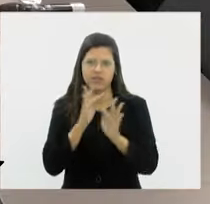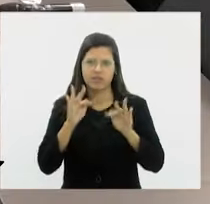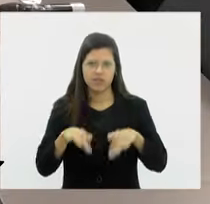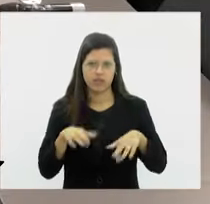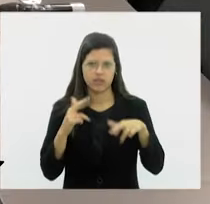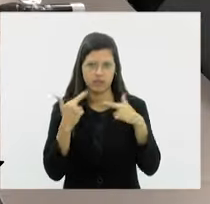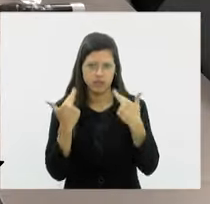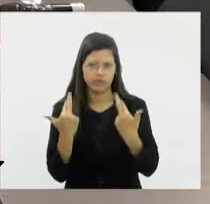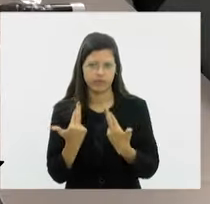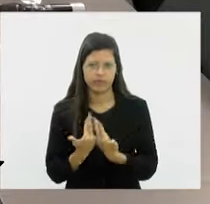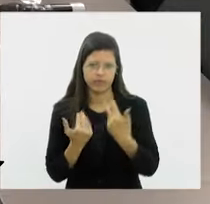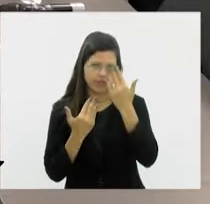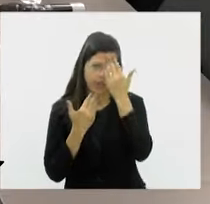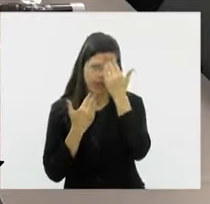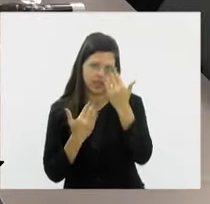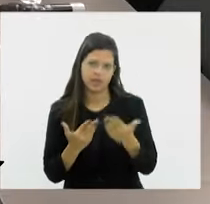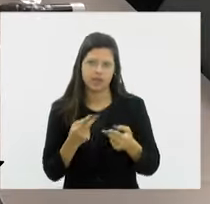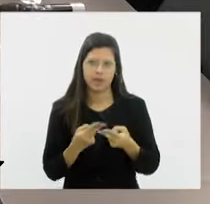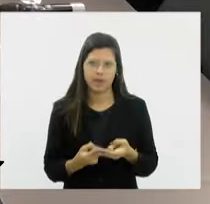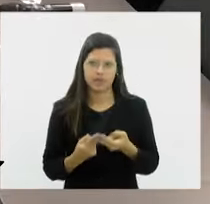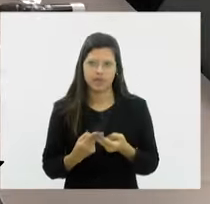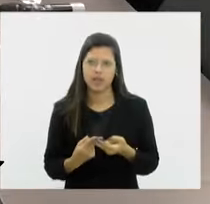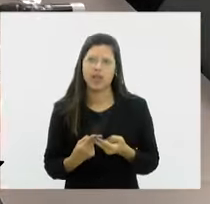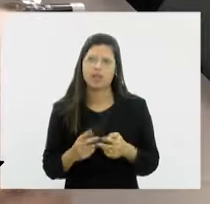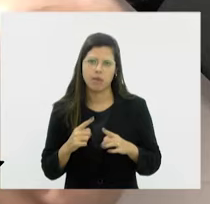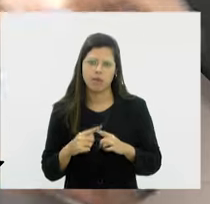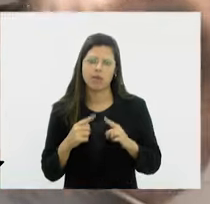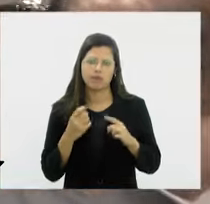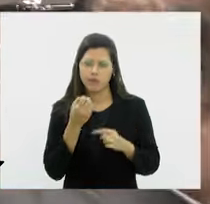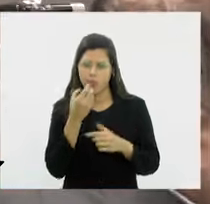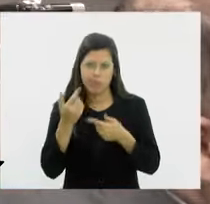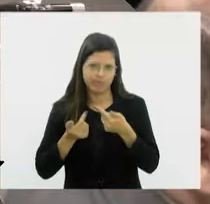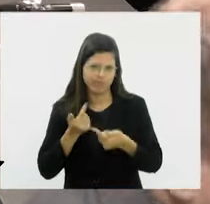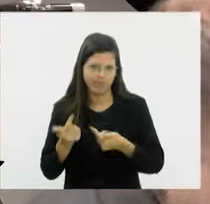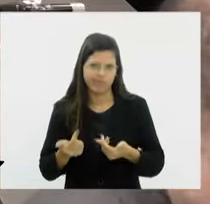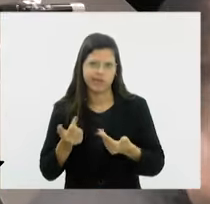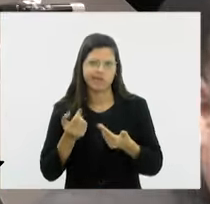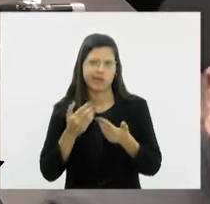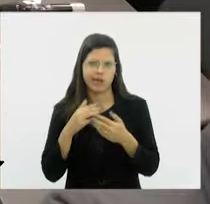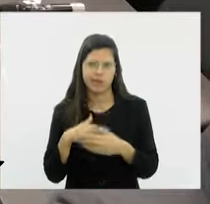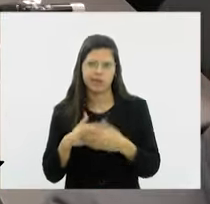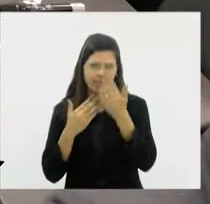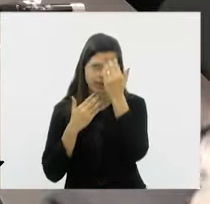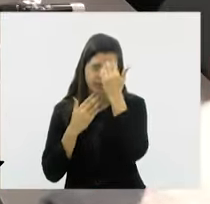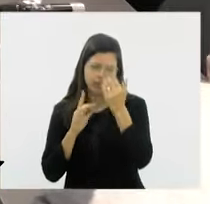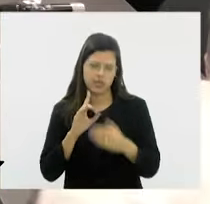sessão, agradeço a paciência, mas foi bastante produtivo, graças a Deus.